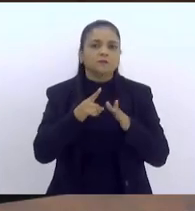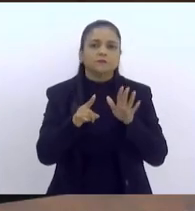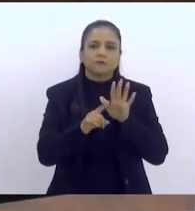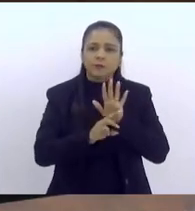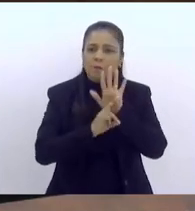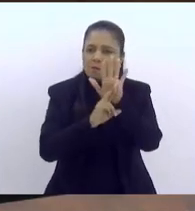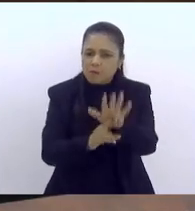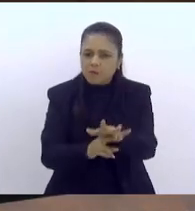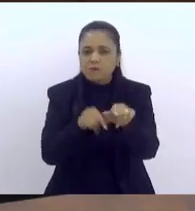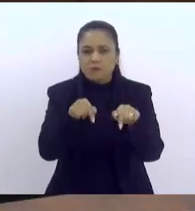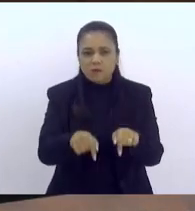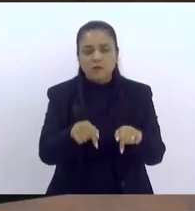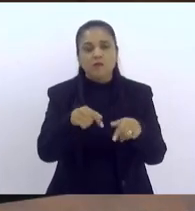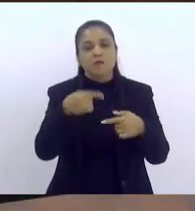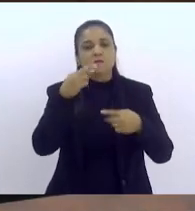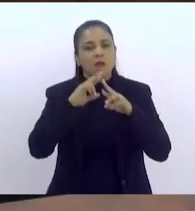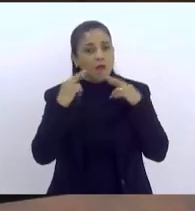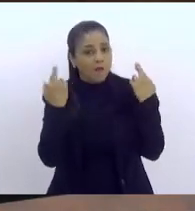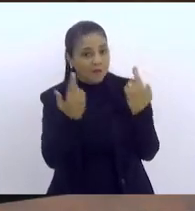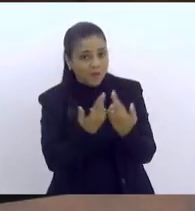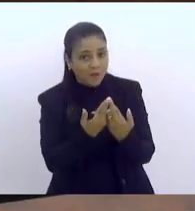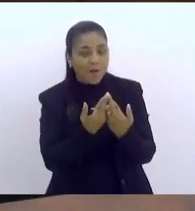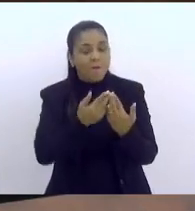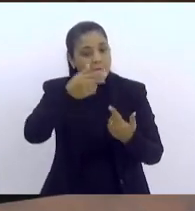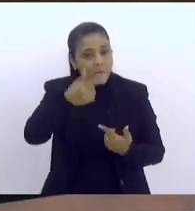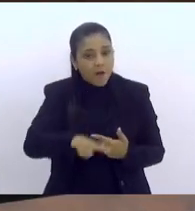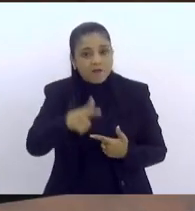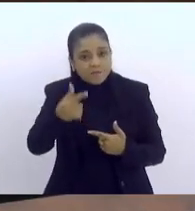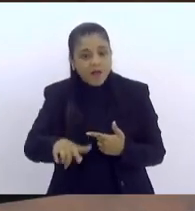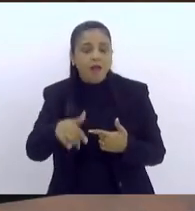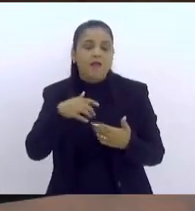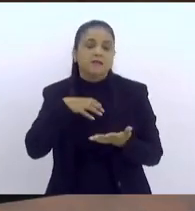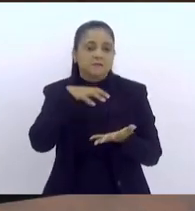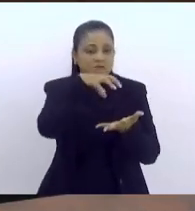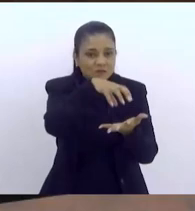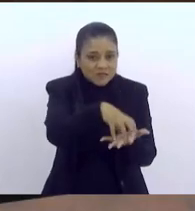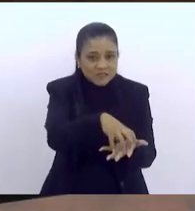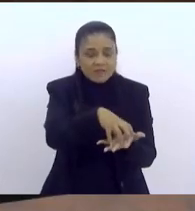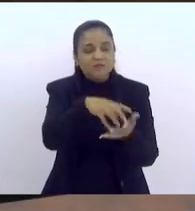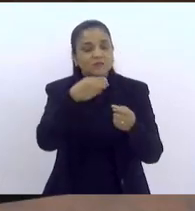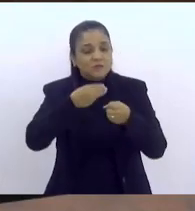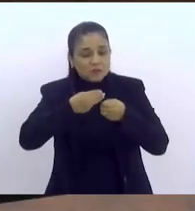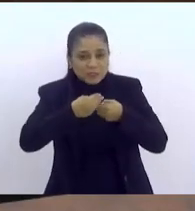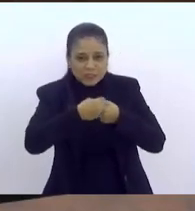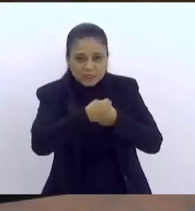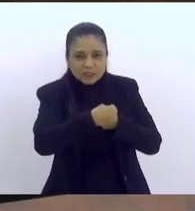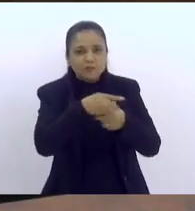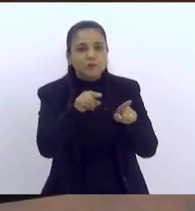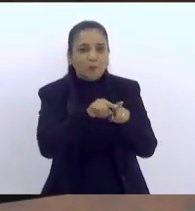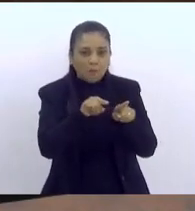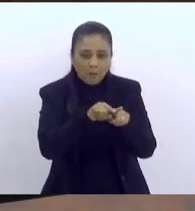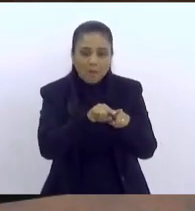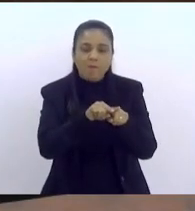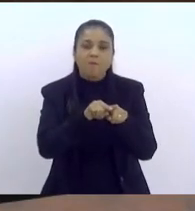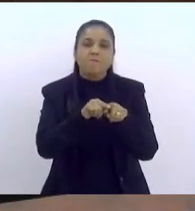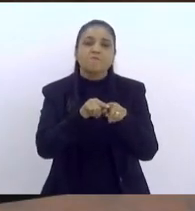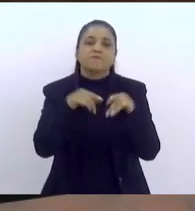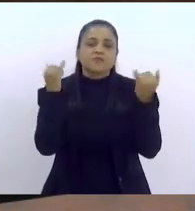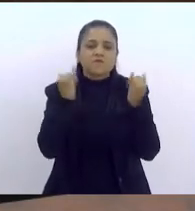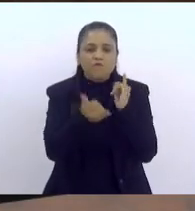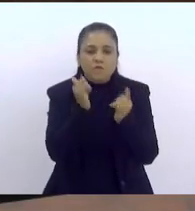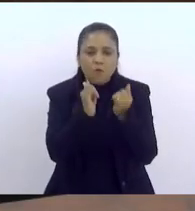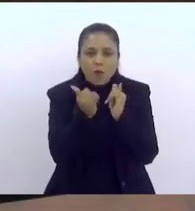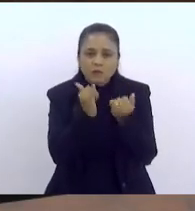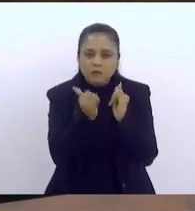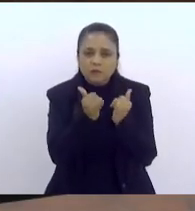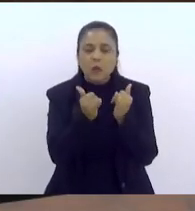dessa reunião hoje iremos fazer reuniões descentralizadas nos municípios para falar e trazer informações